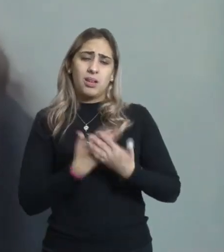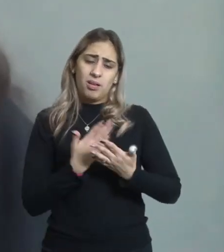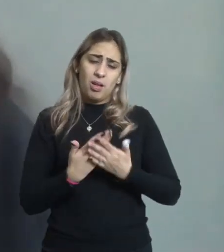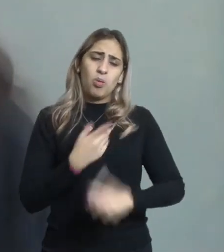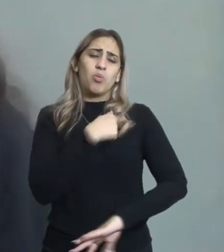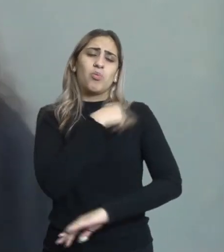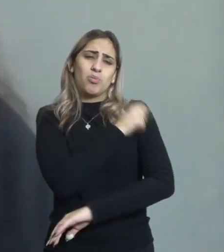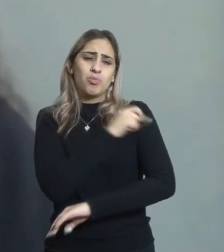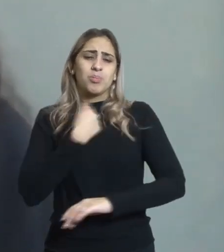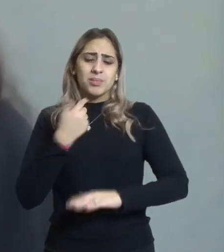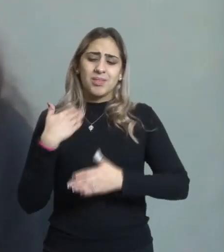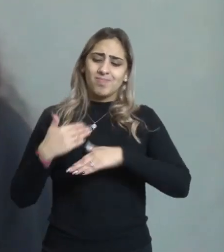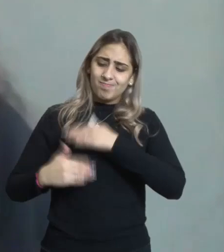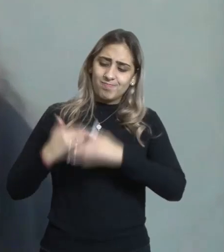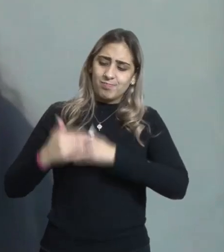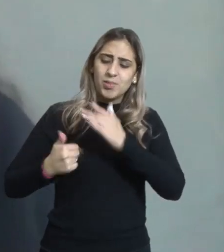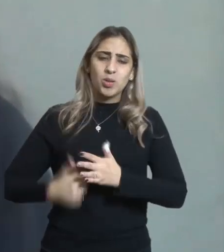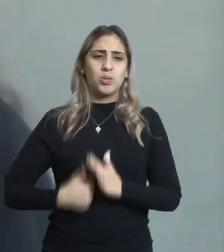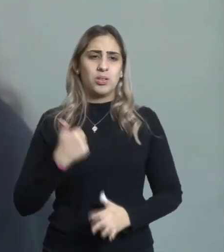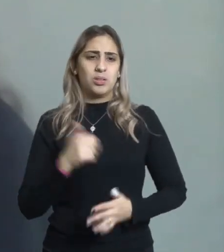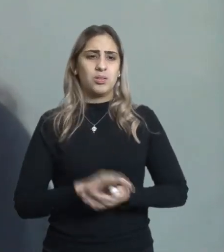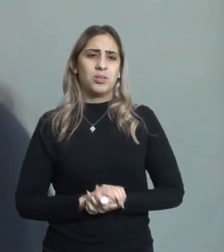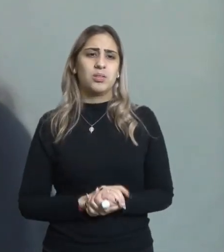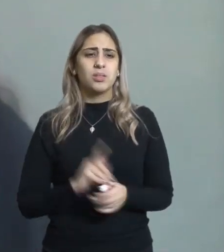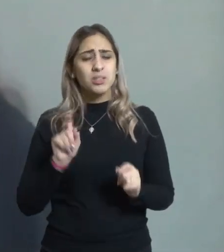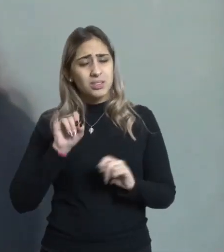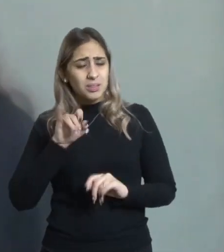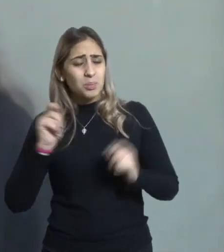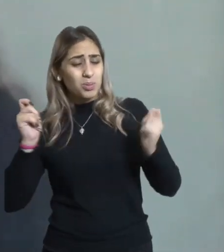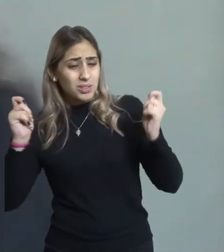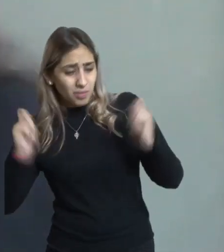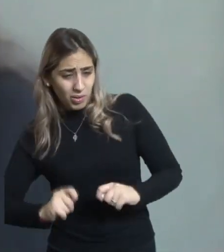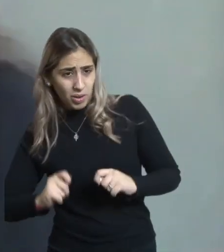ali elaborando. E se possível,